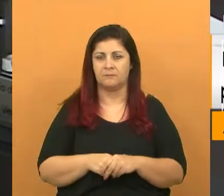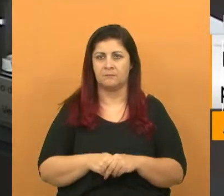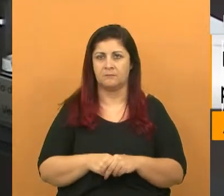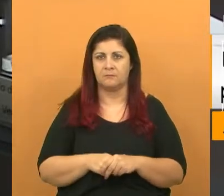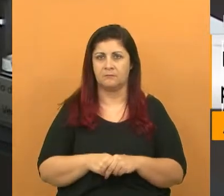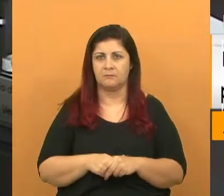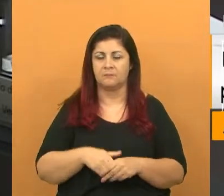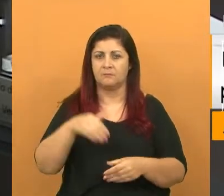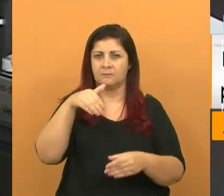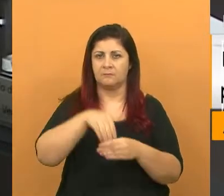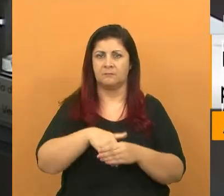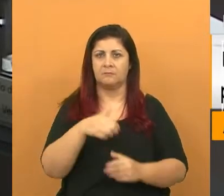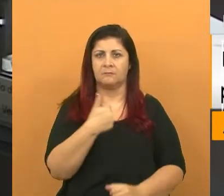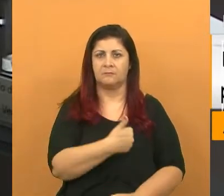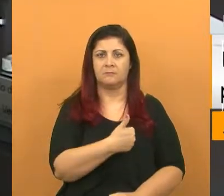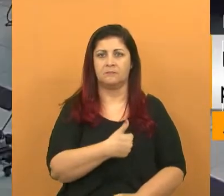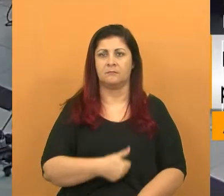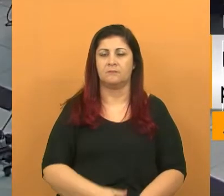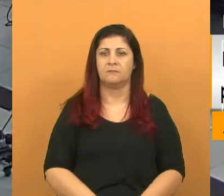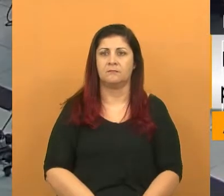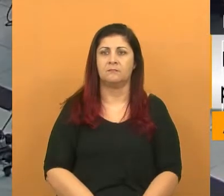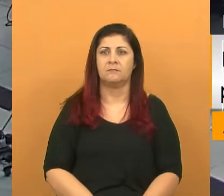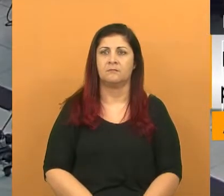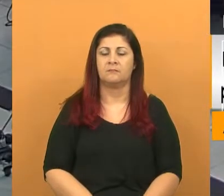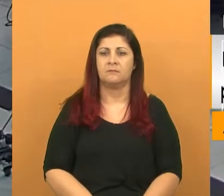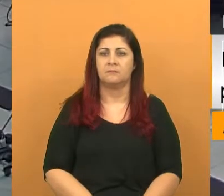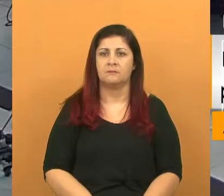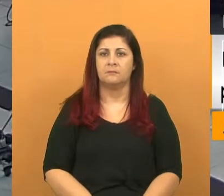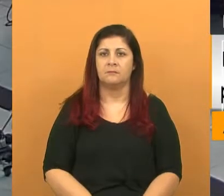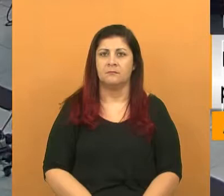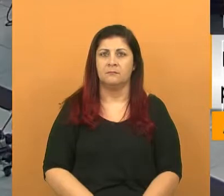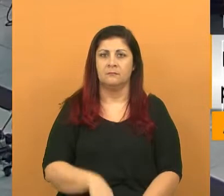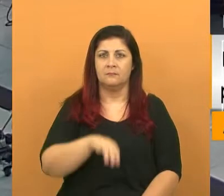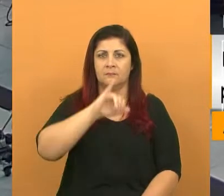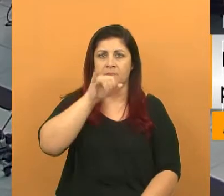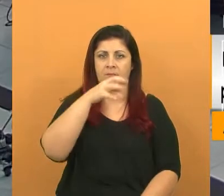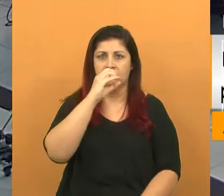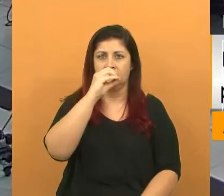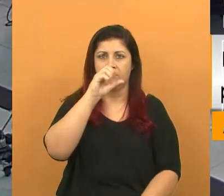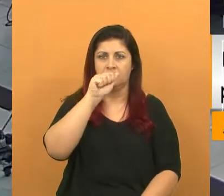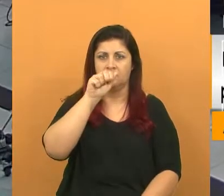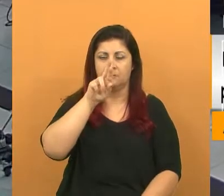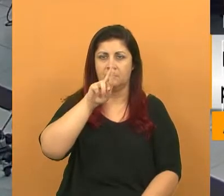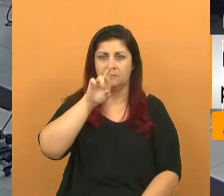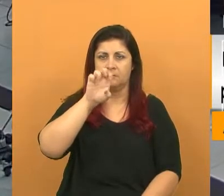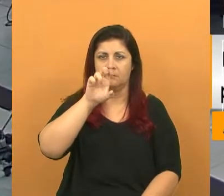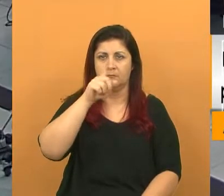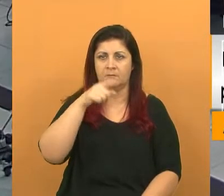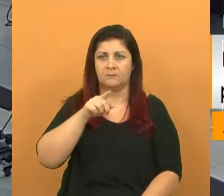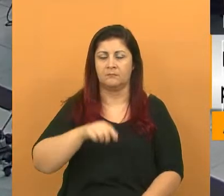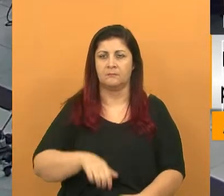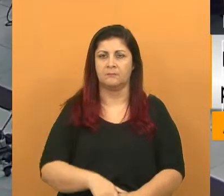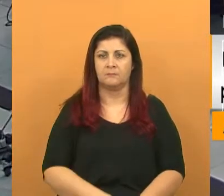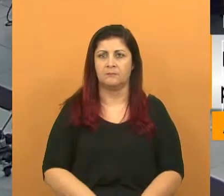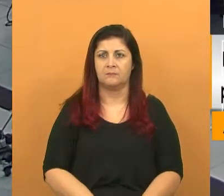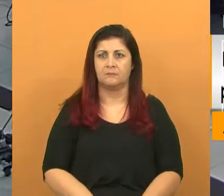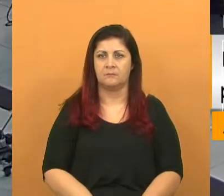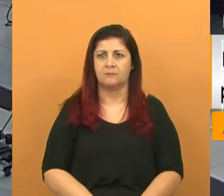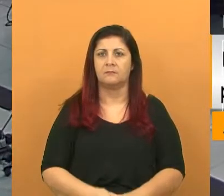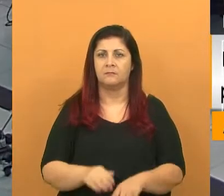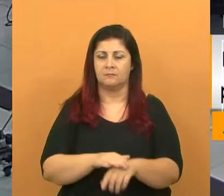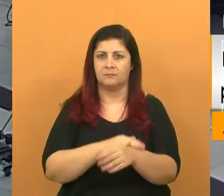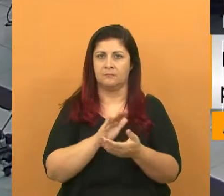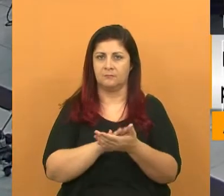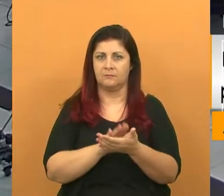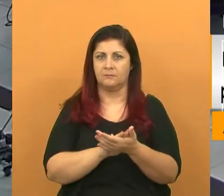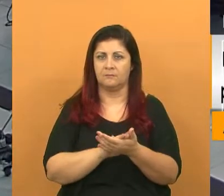voto favorável. Como vota vereador Juarez Araújo? Só justificando meu voto, quero parabenizar também